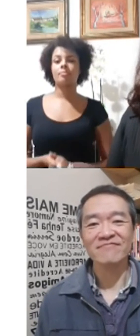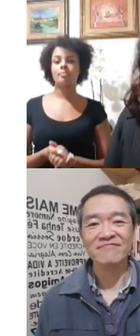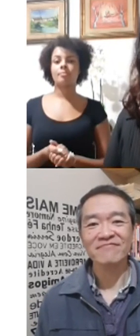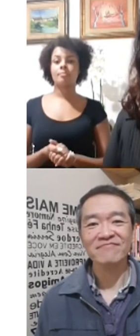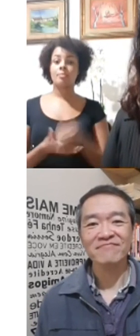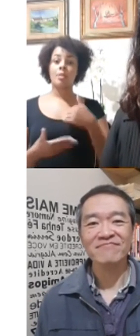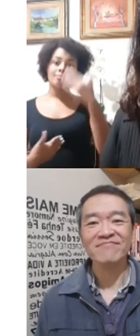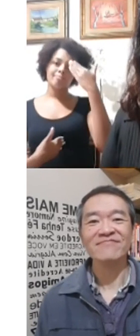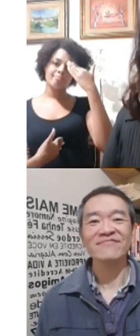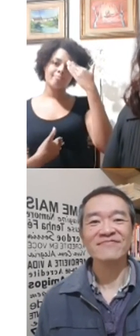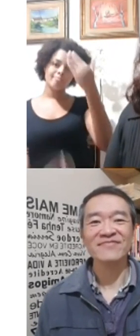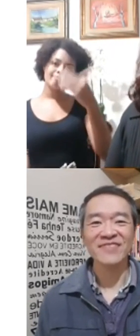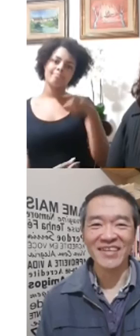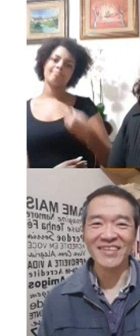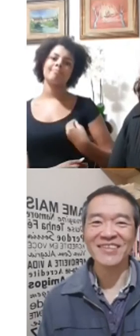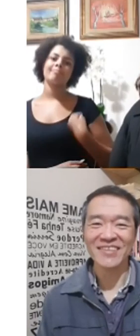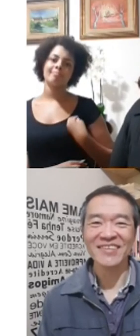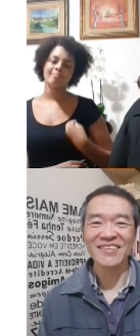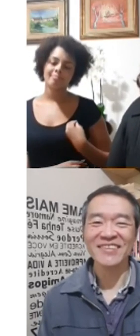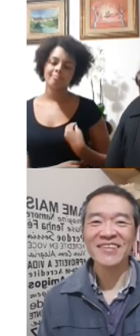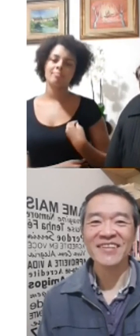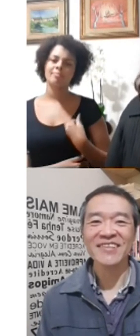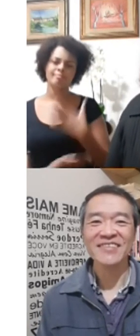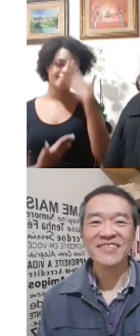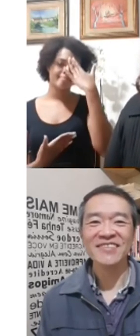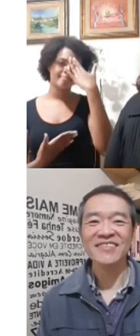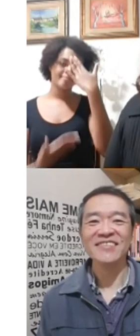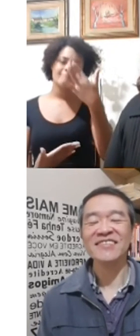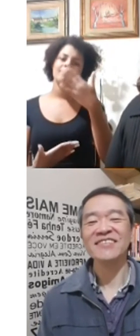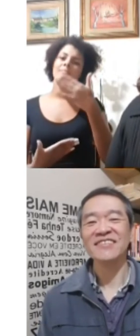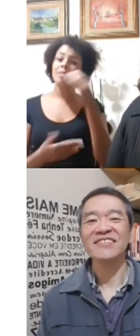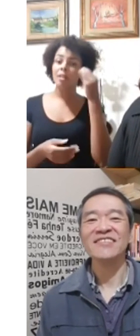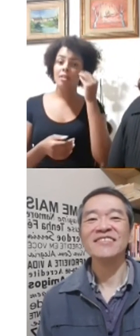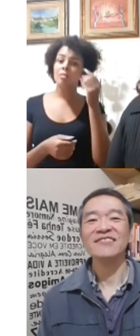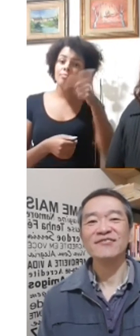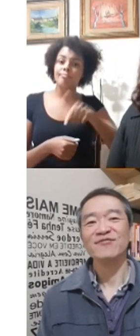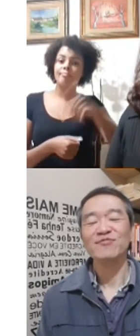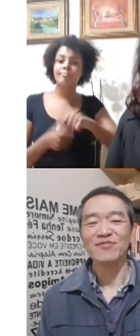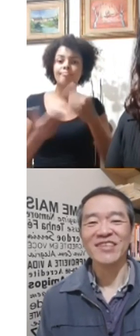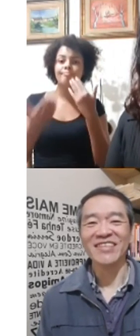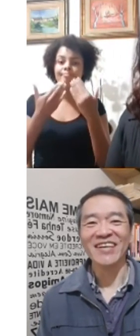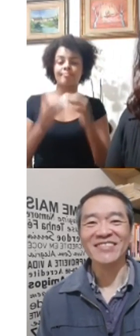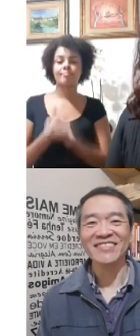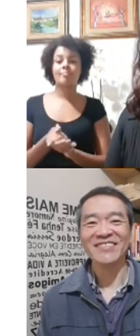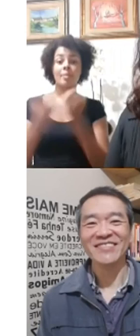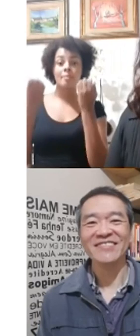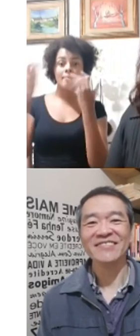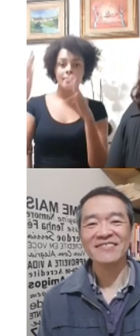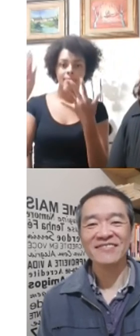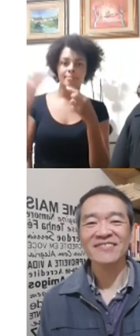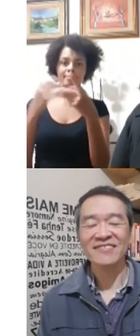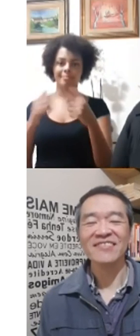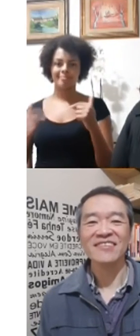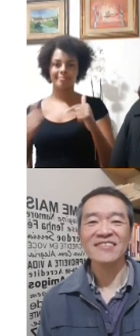Quero agradecer demais a sua presença, Ricardo, que tem outras oportunidades. E parabéns pelo seu